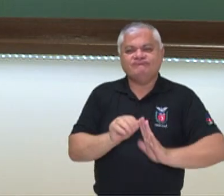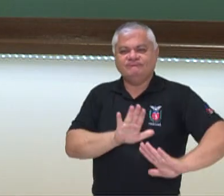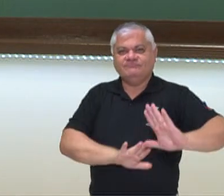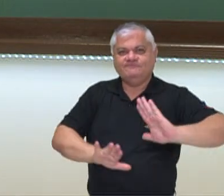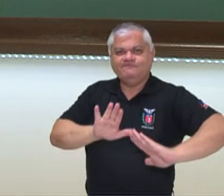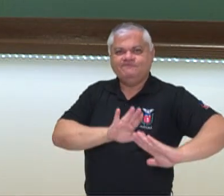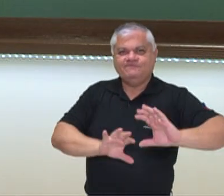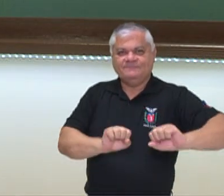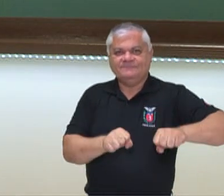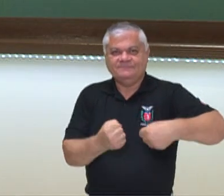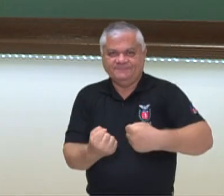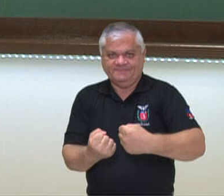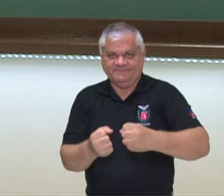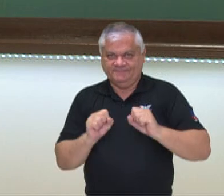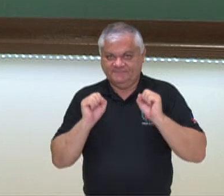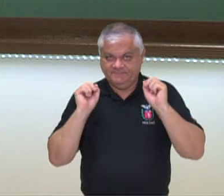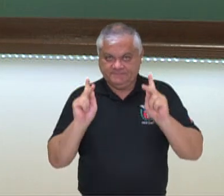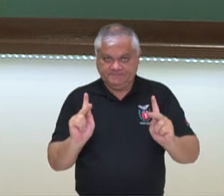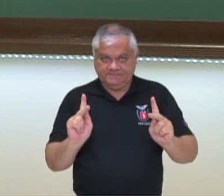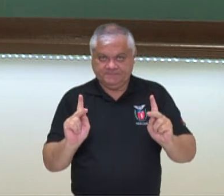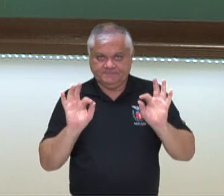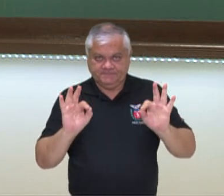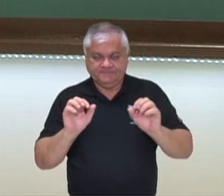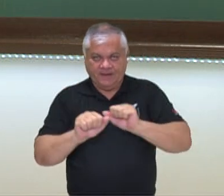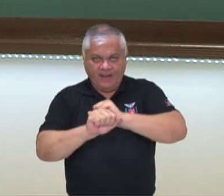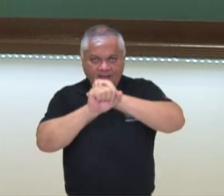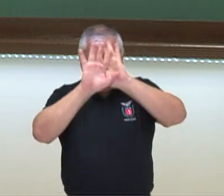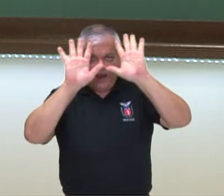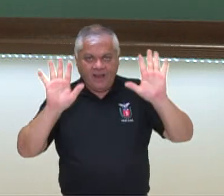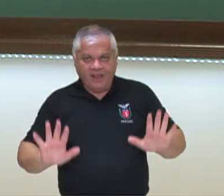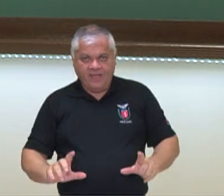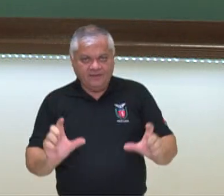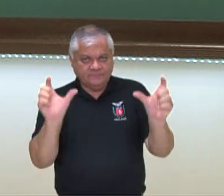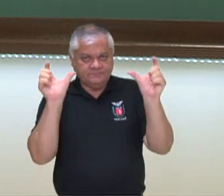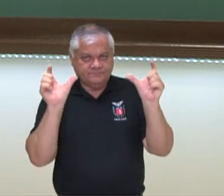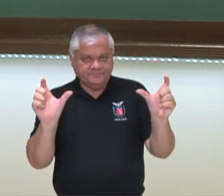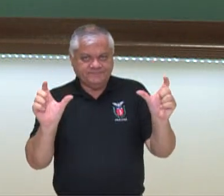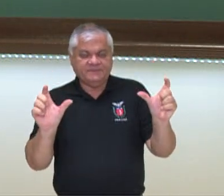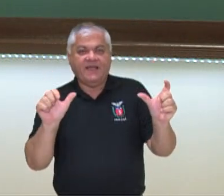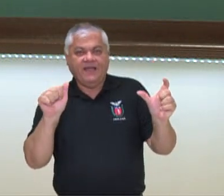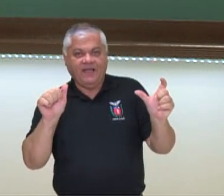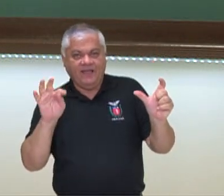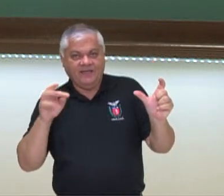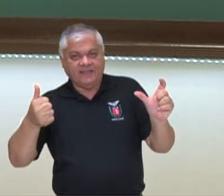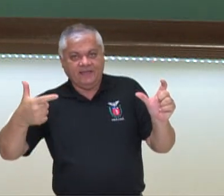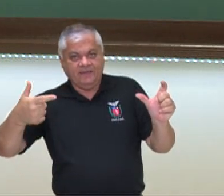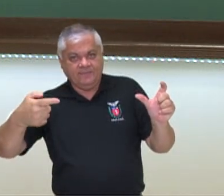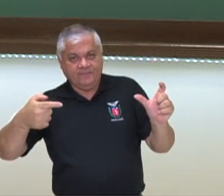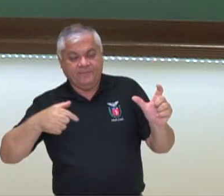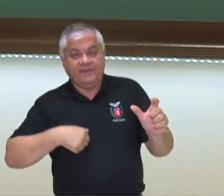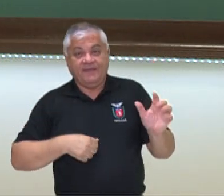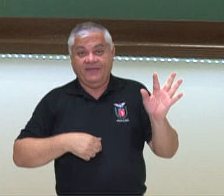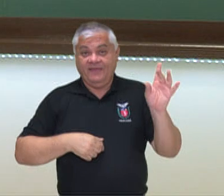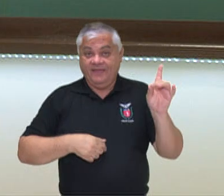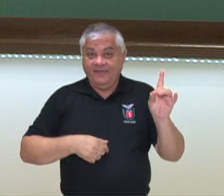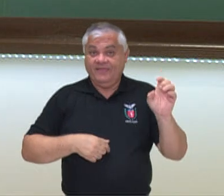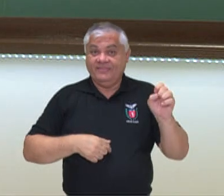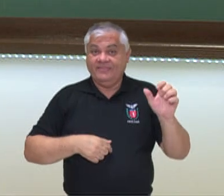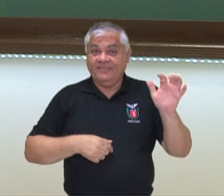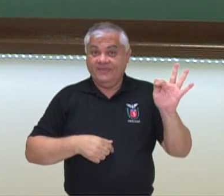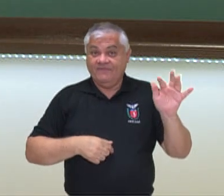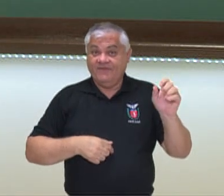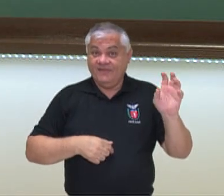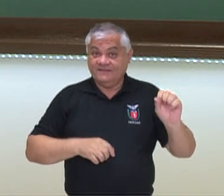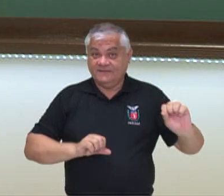alvo. Beleza? Ficou agora bem fácil da gente identificar as características, o que é um esporte de